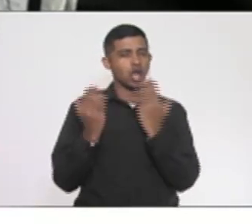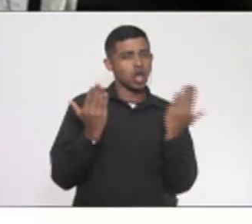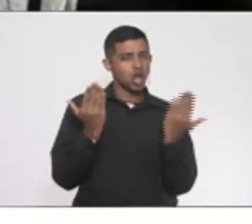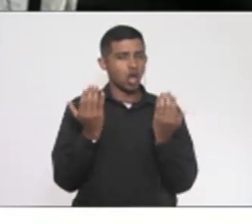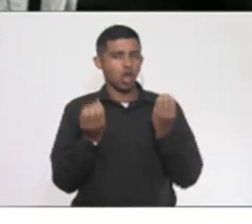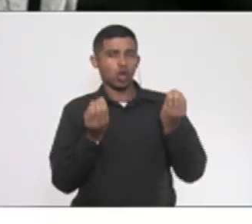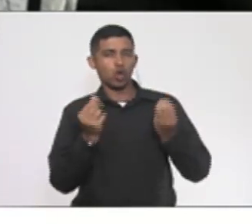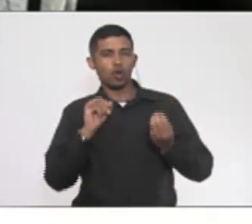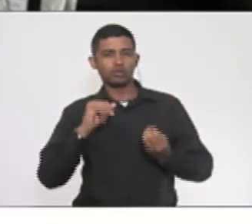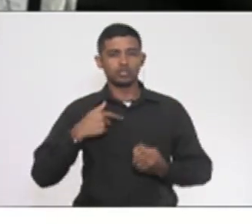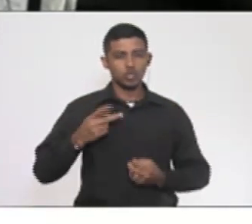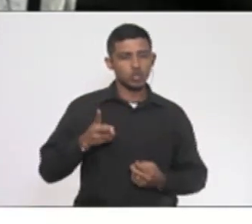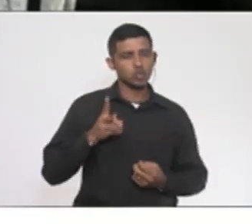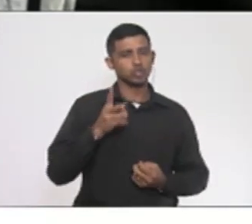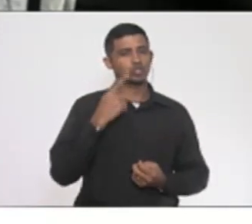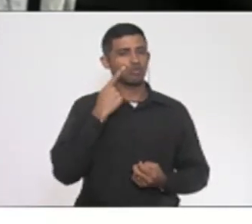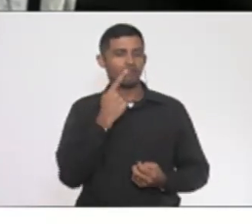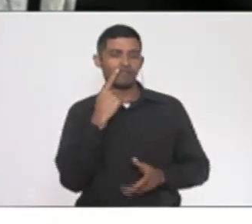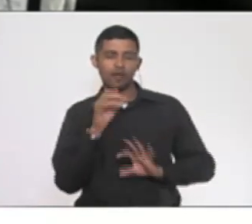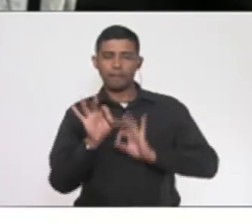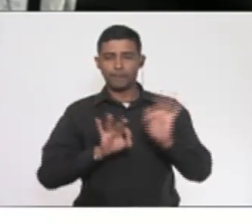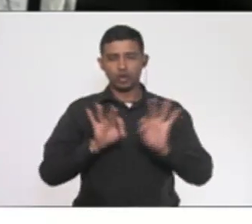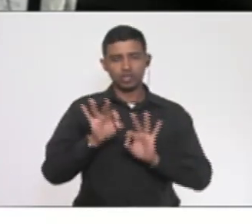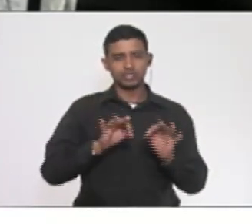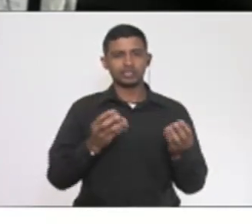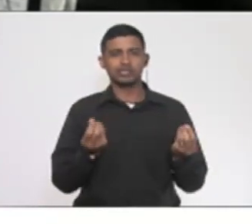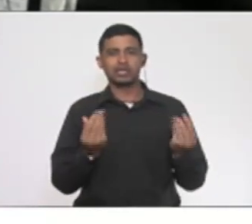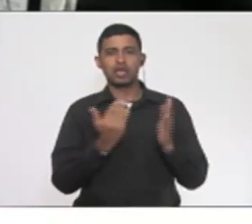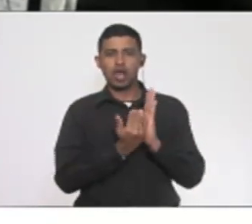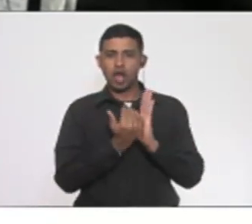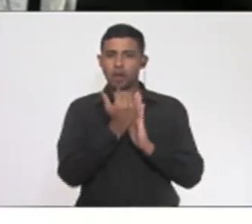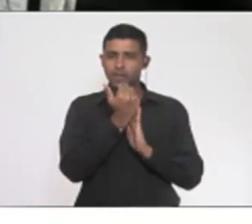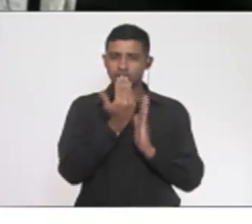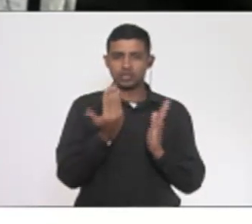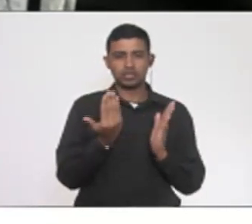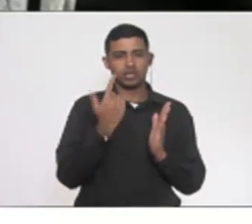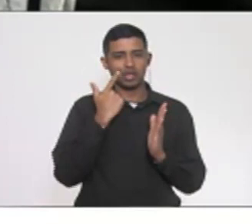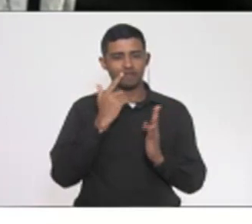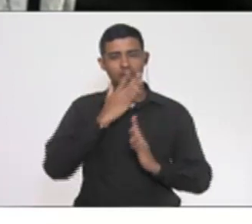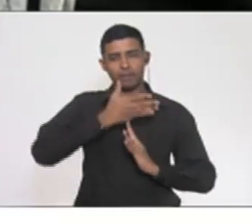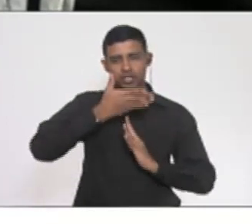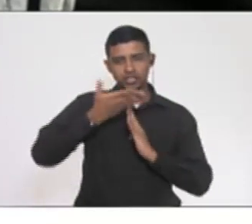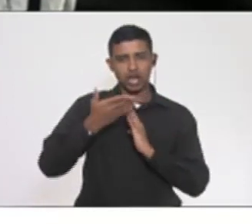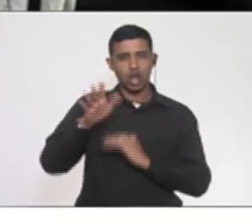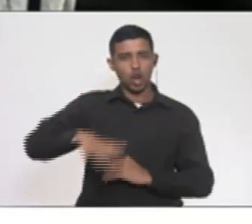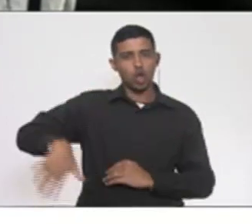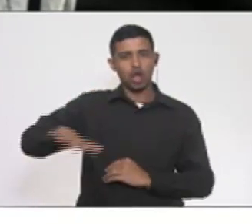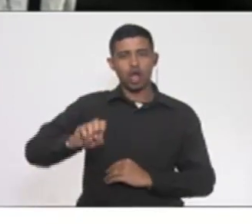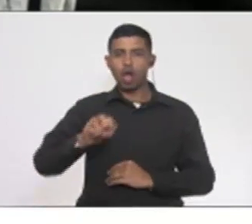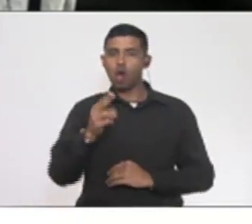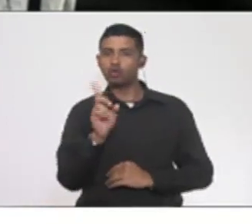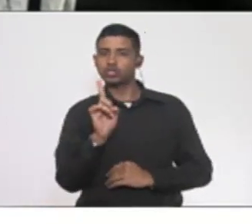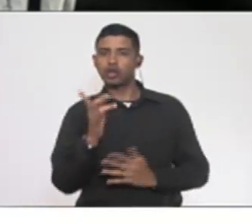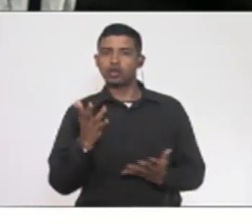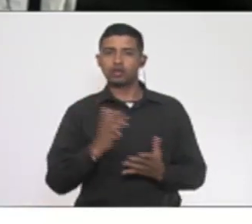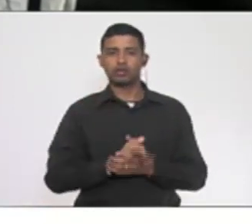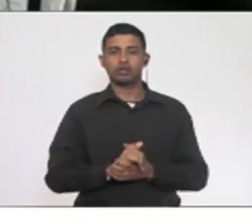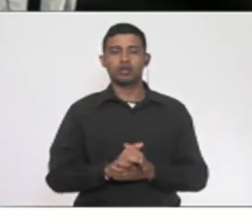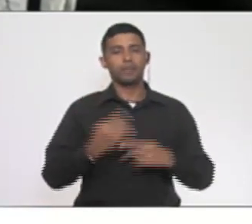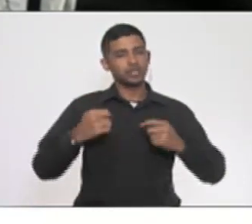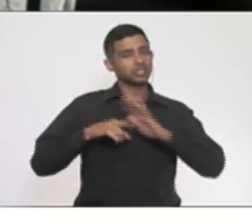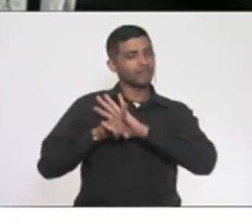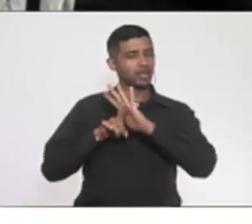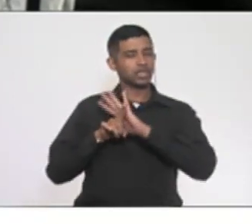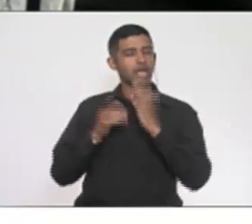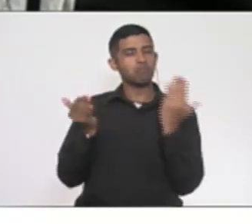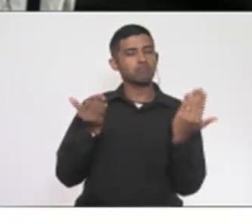continua fazendo esse processo de aumentar a quantidade, a parcela locacional ou não. Vamos ter que fazer uma avaliação.